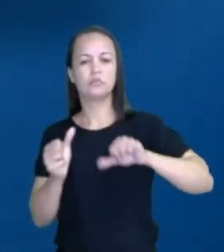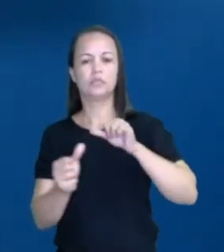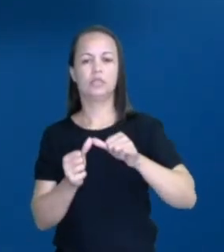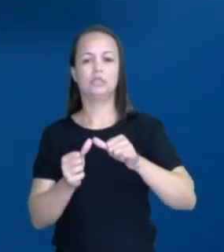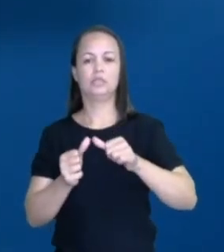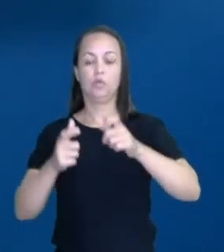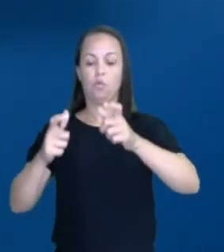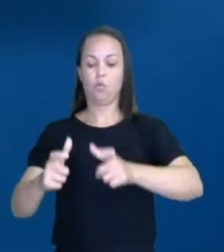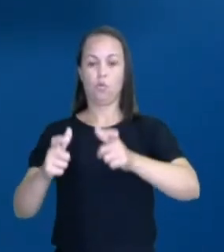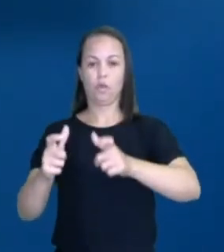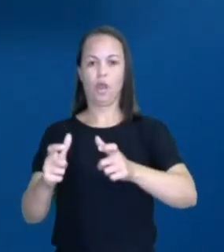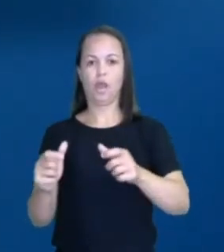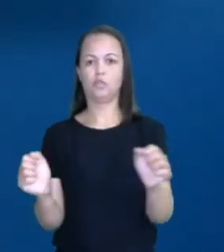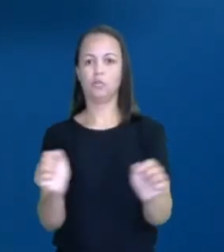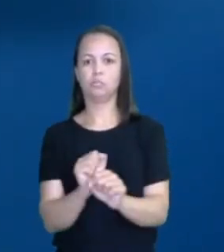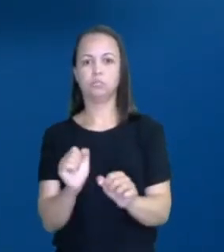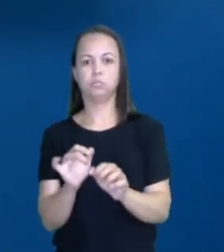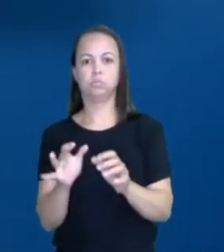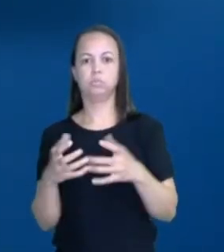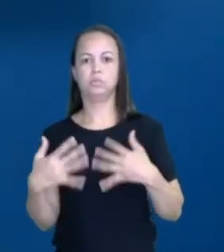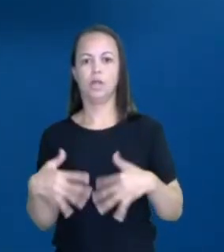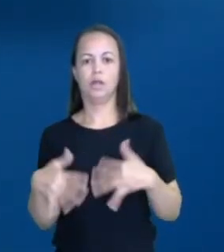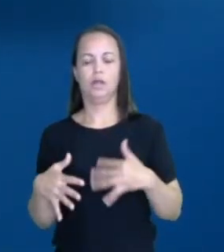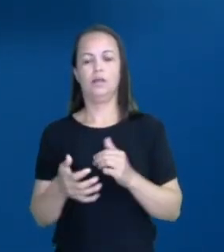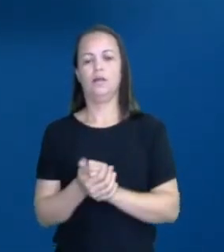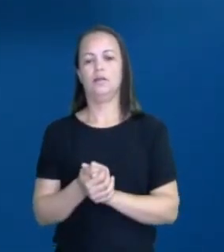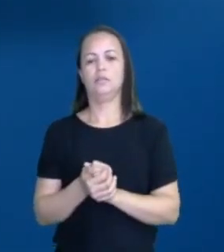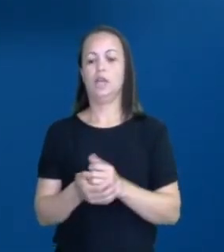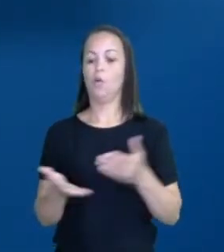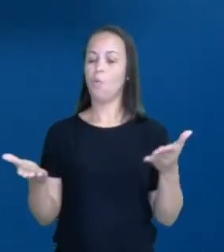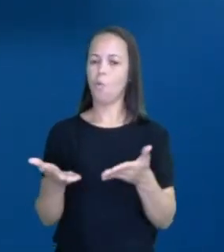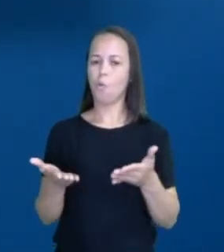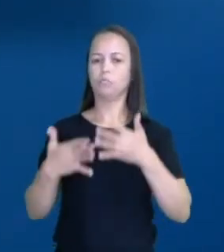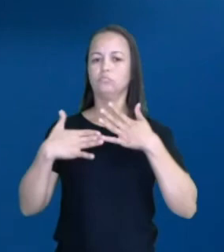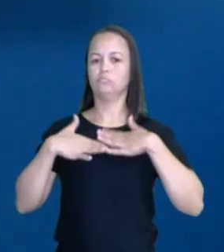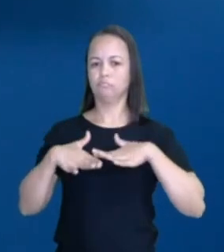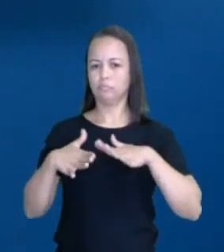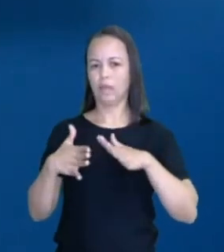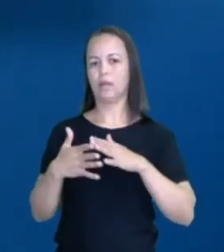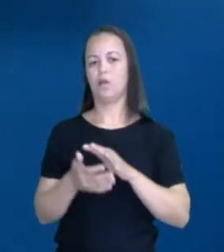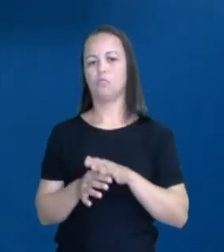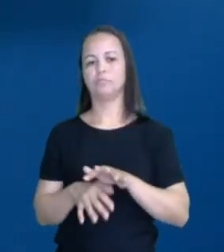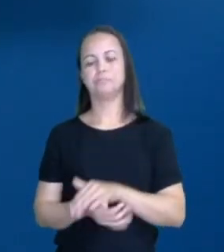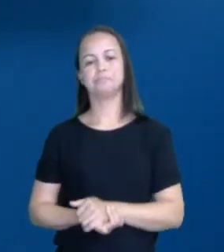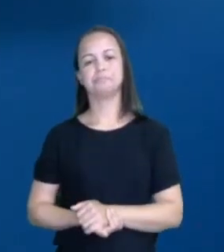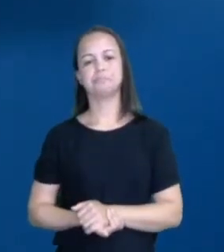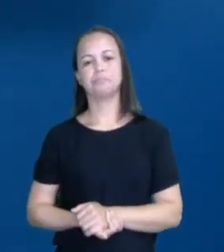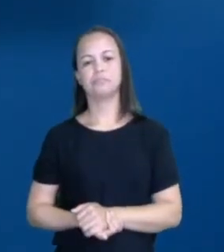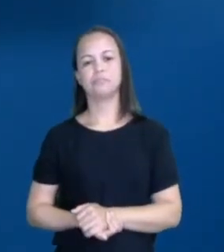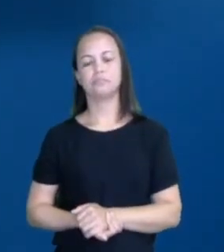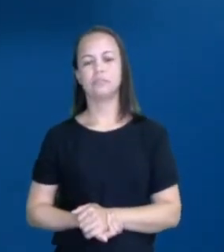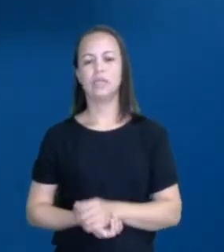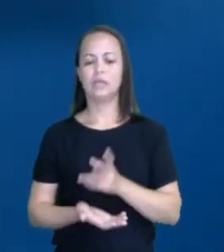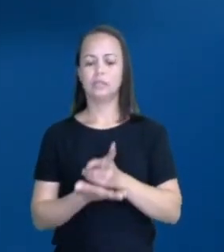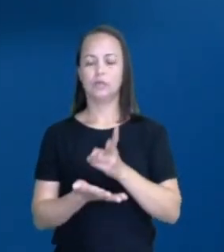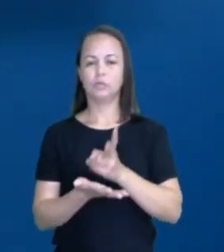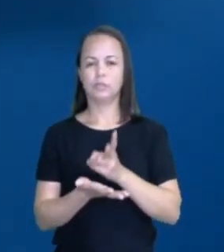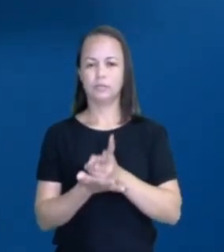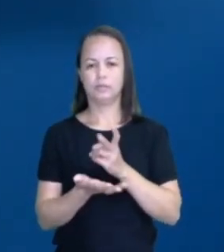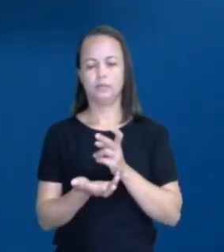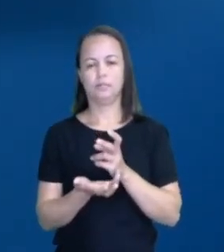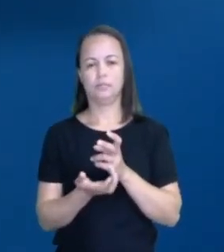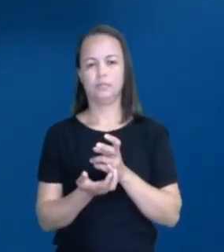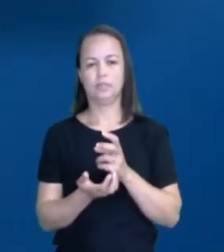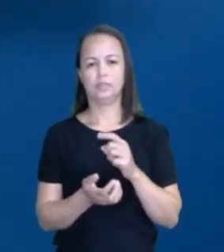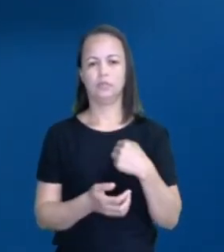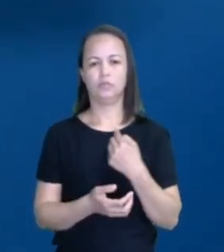é super agitado e hoje ele está tranquilo. Então, é aquela questão, sempre que a gente vai falar